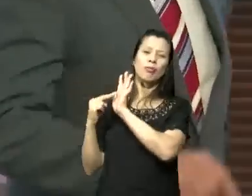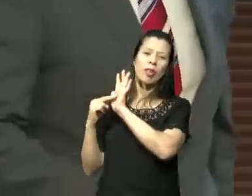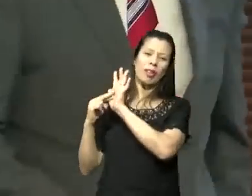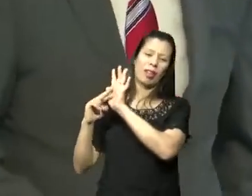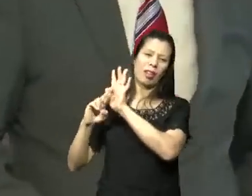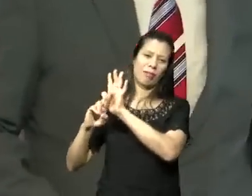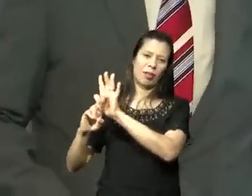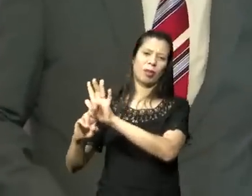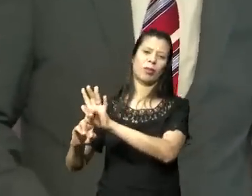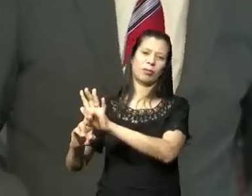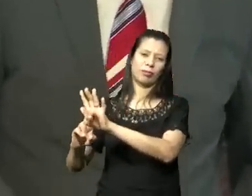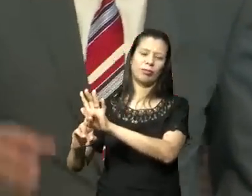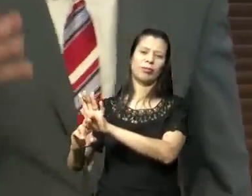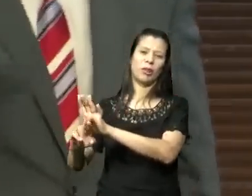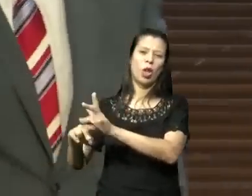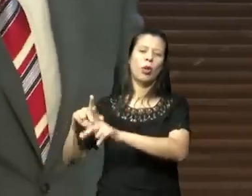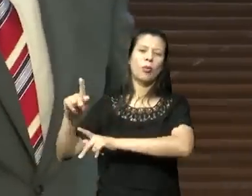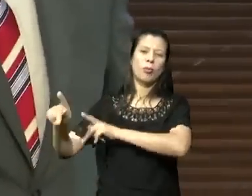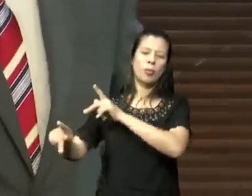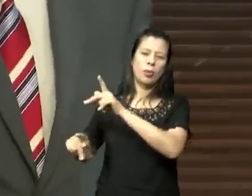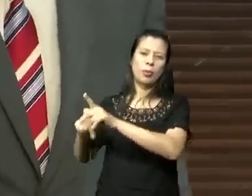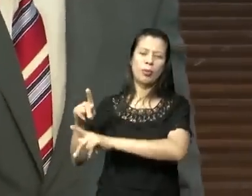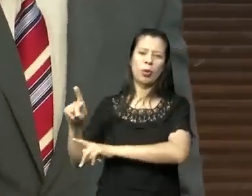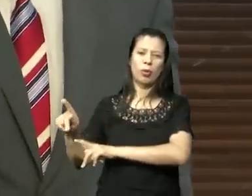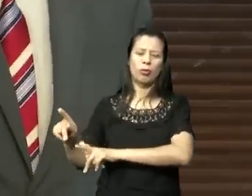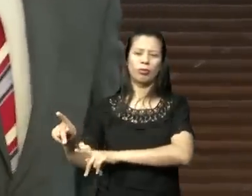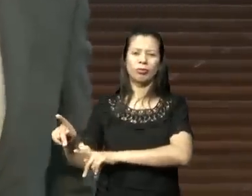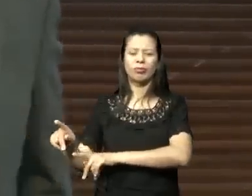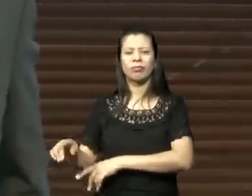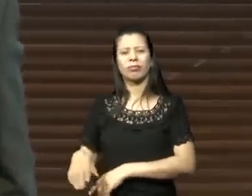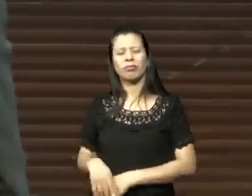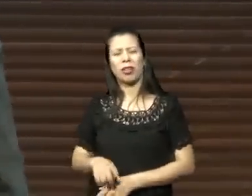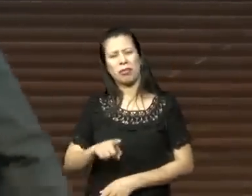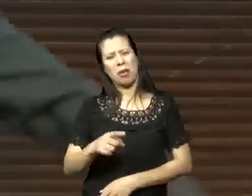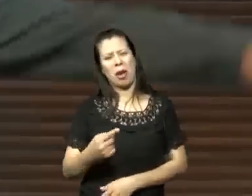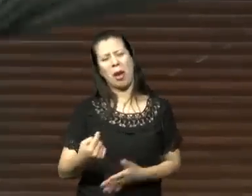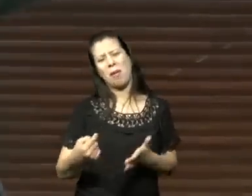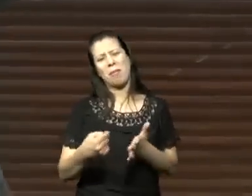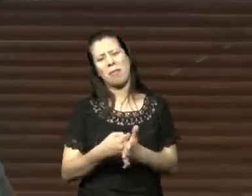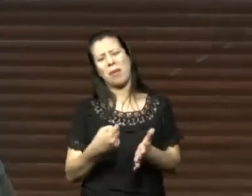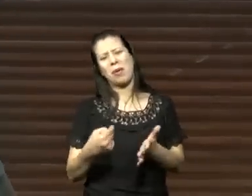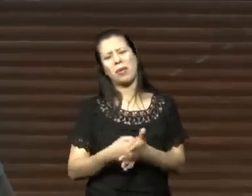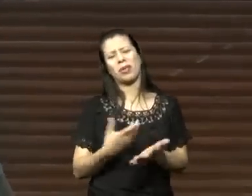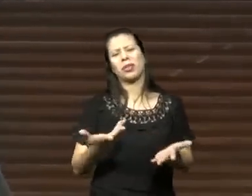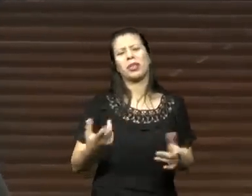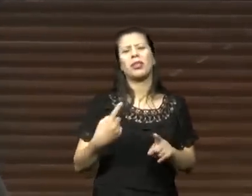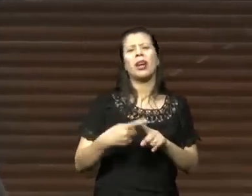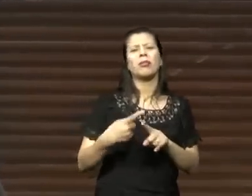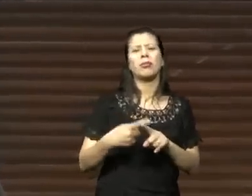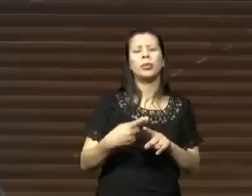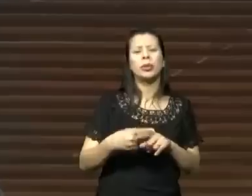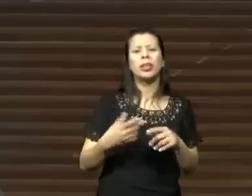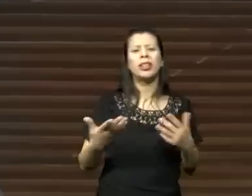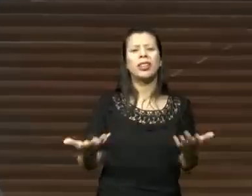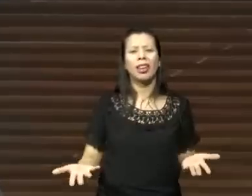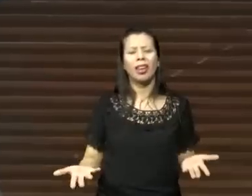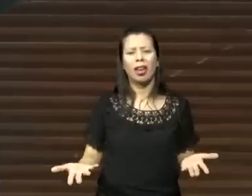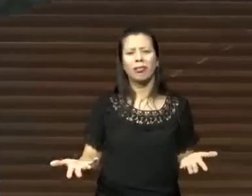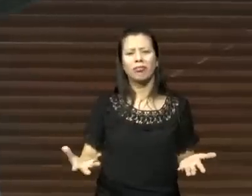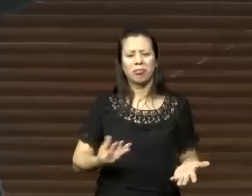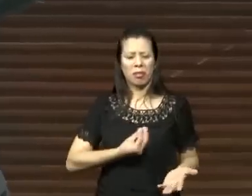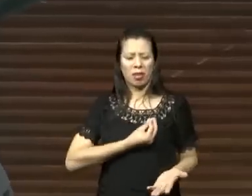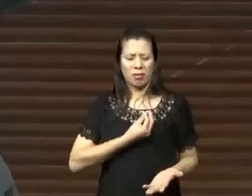a ver contigo que Abraão teve uma visão e hoje você tem a realidade Olhe para a cruz de Cristo